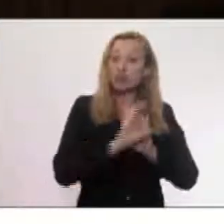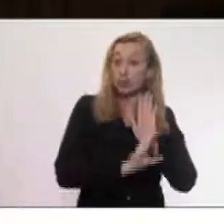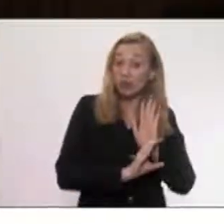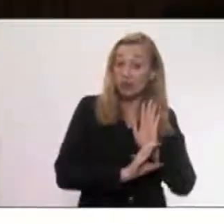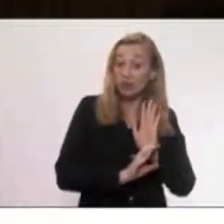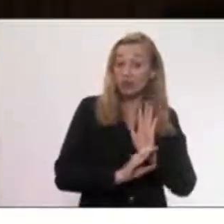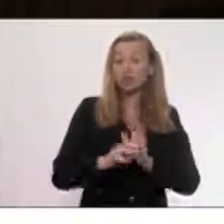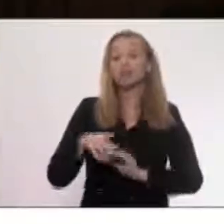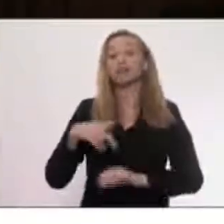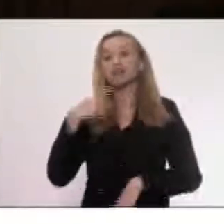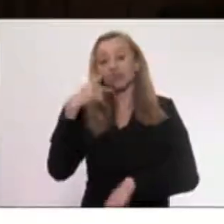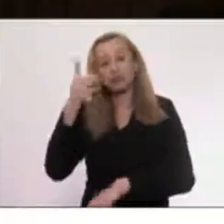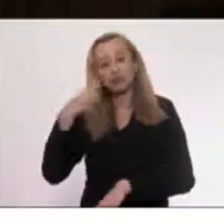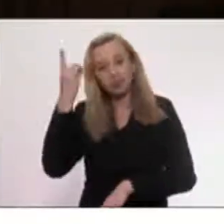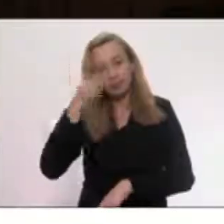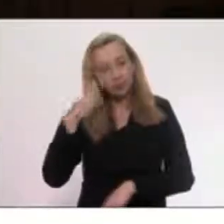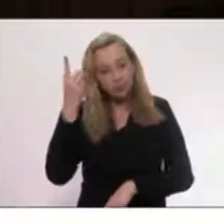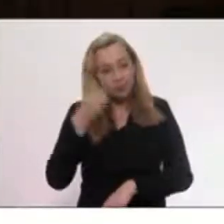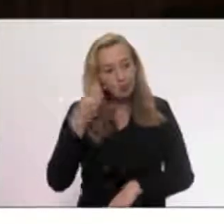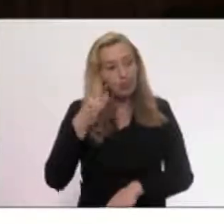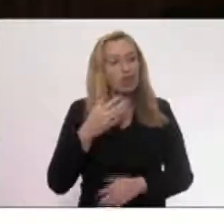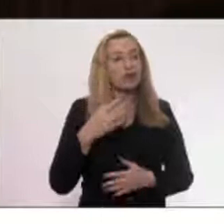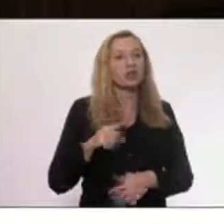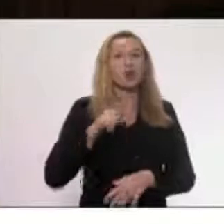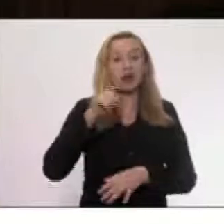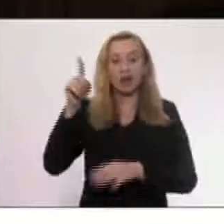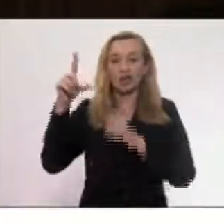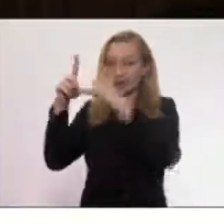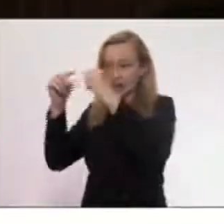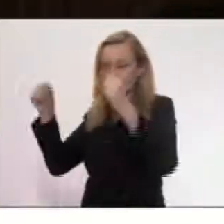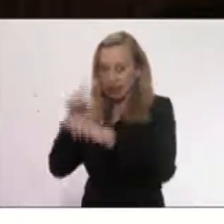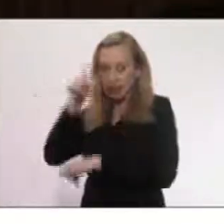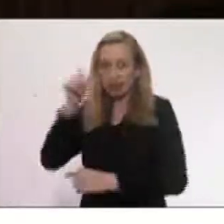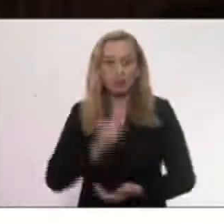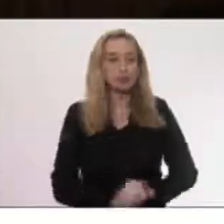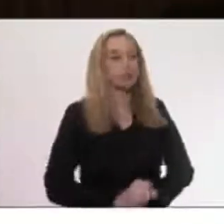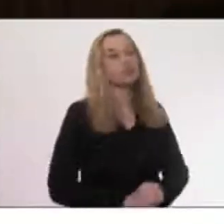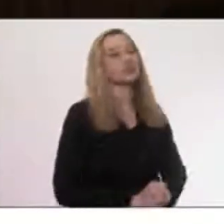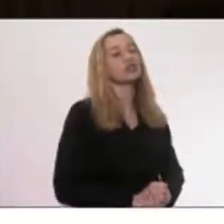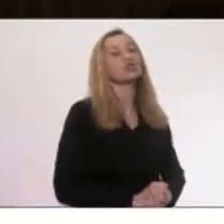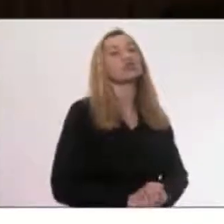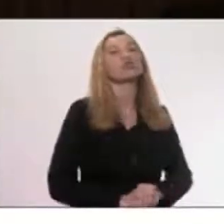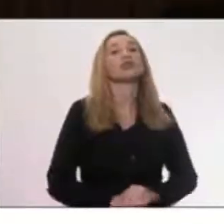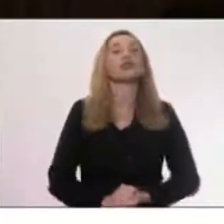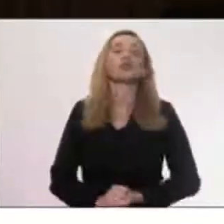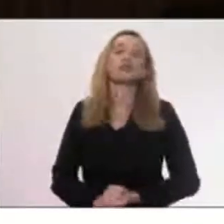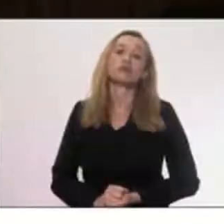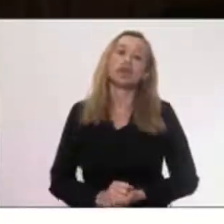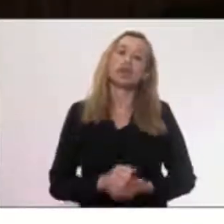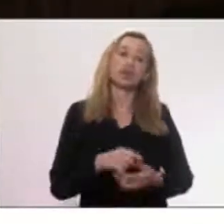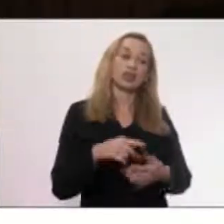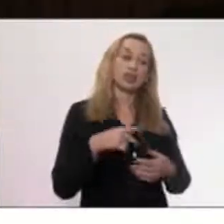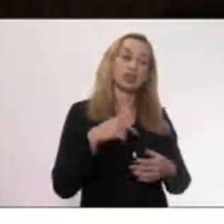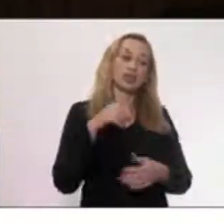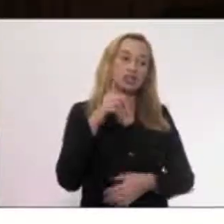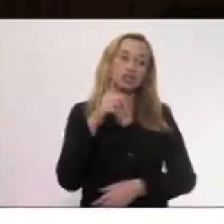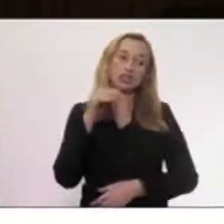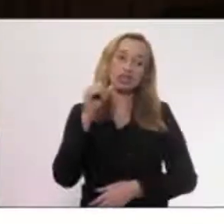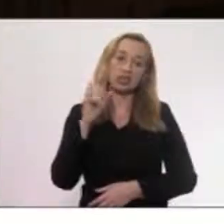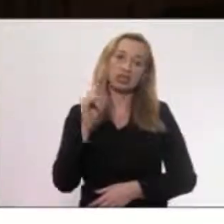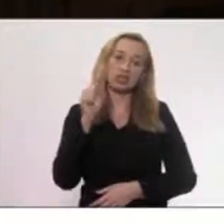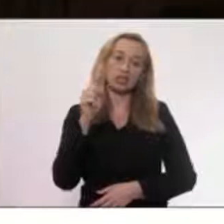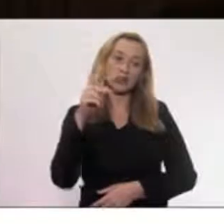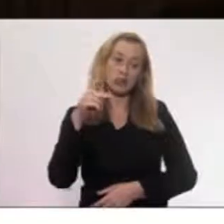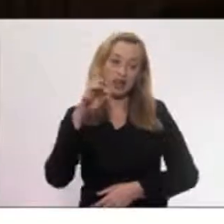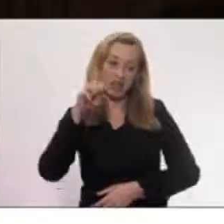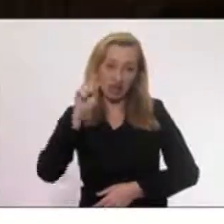dos nossos representantes eleitos em Brasília. Essas despesas discricionárias que eu estava explicando, que correspondem